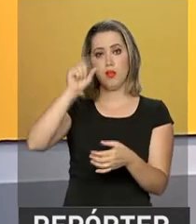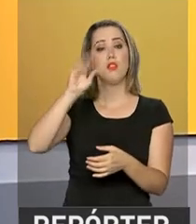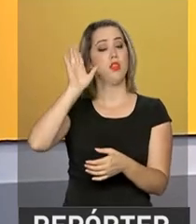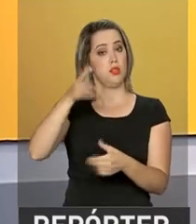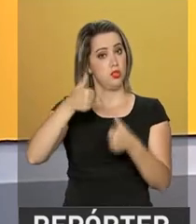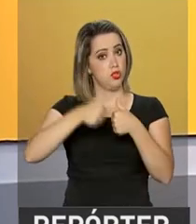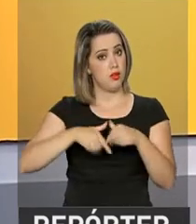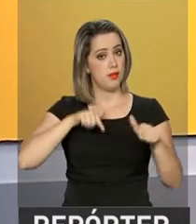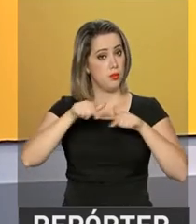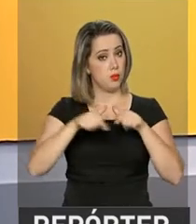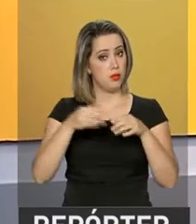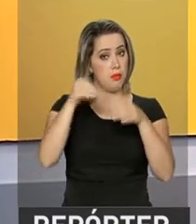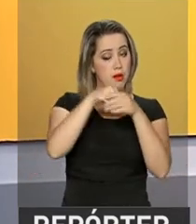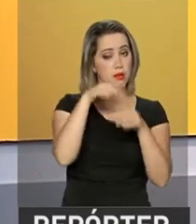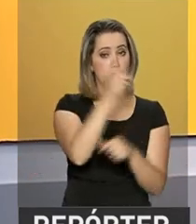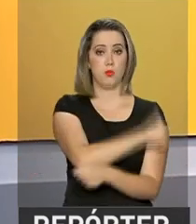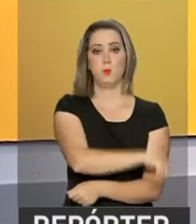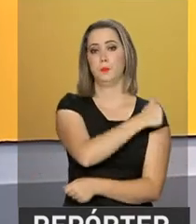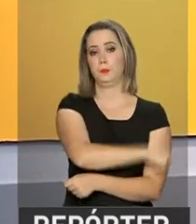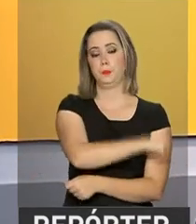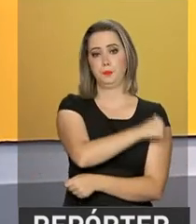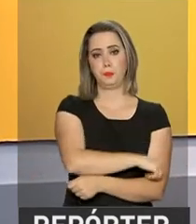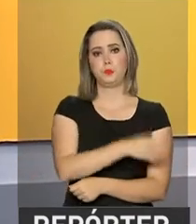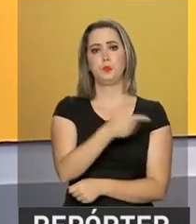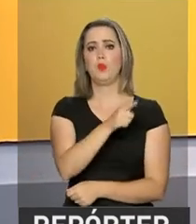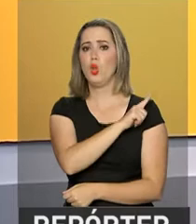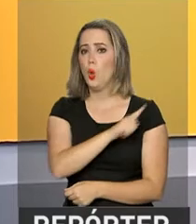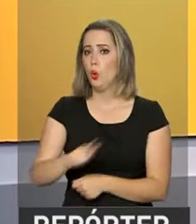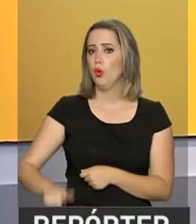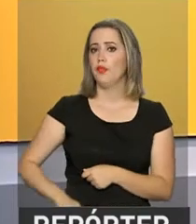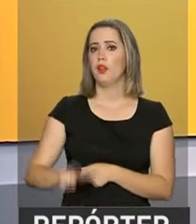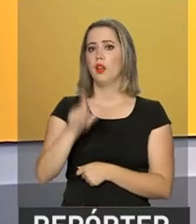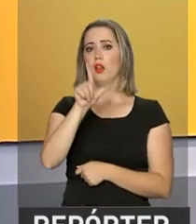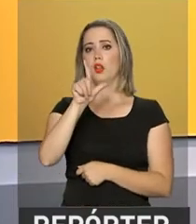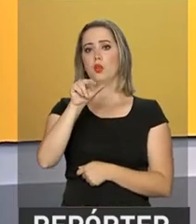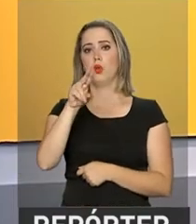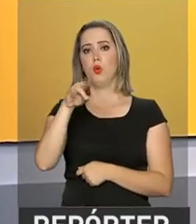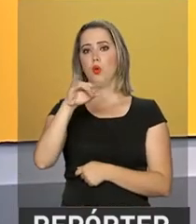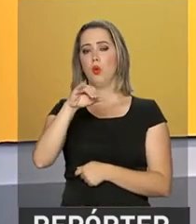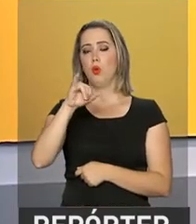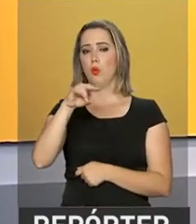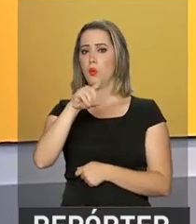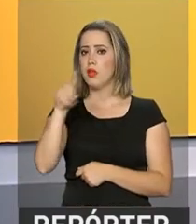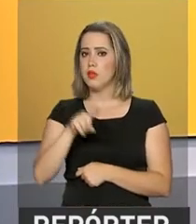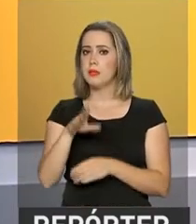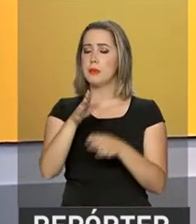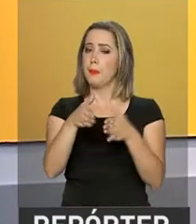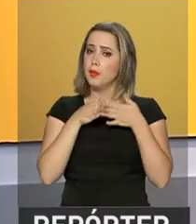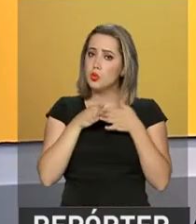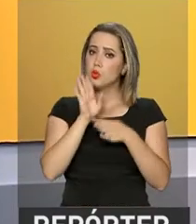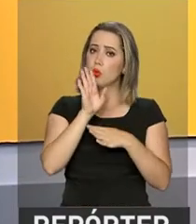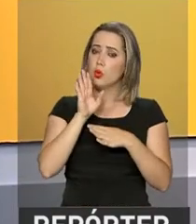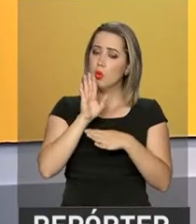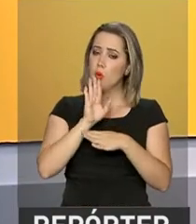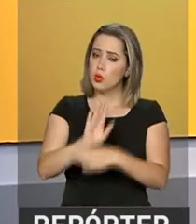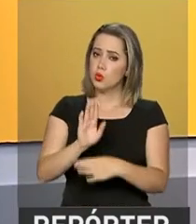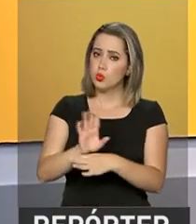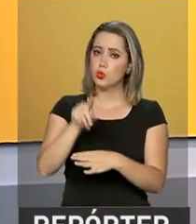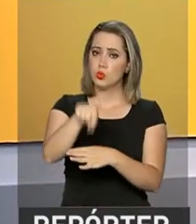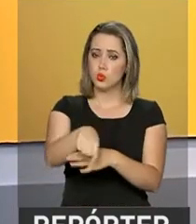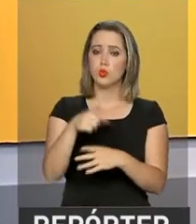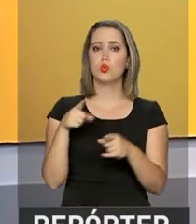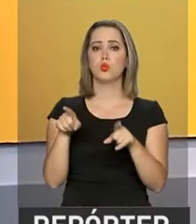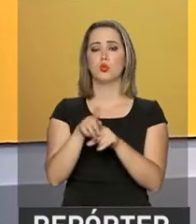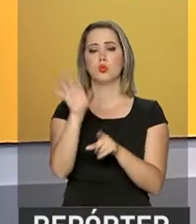já estão atuando no Rio. O governador Luiz Fernando Pezão solicitou ajuda federal após conflitos